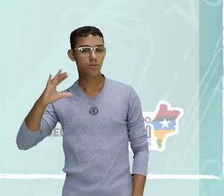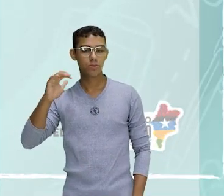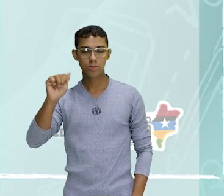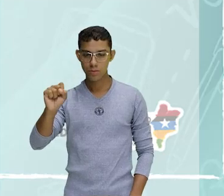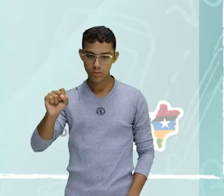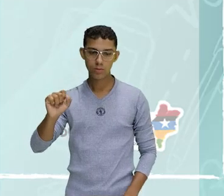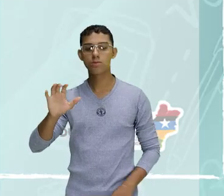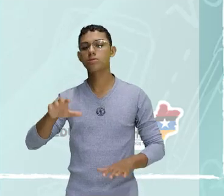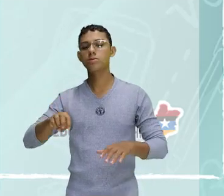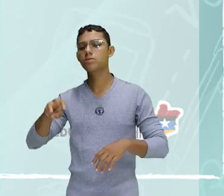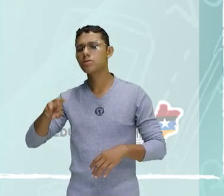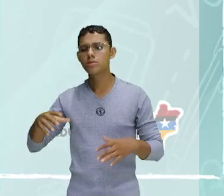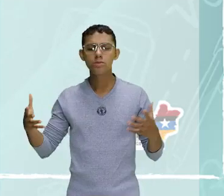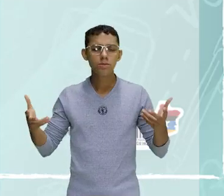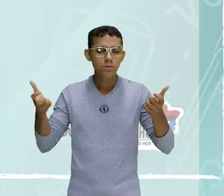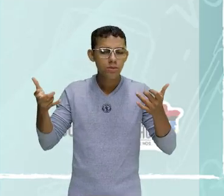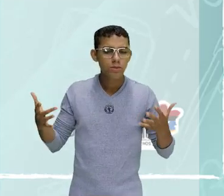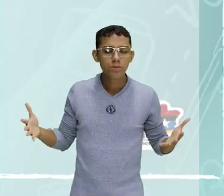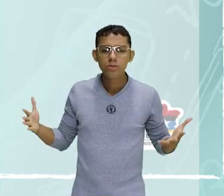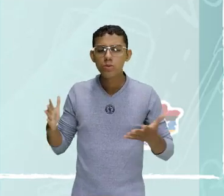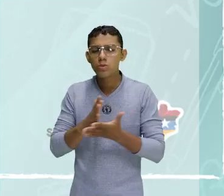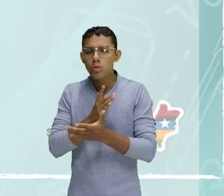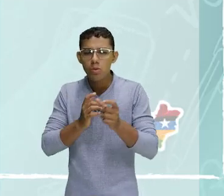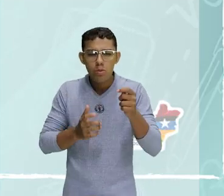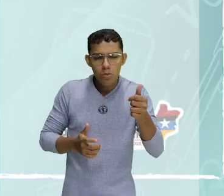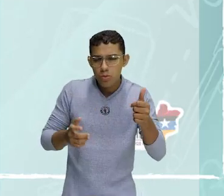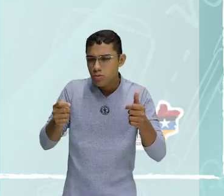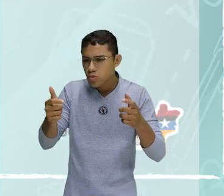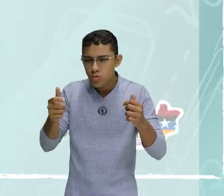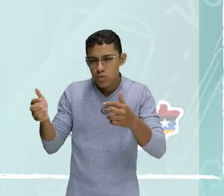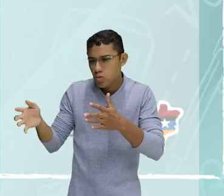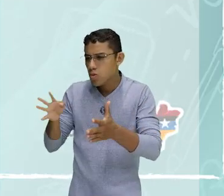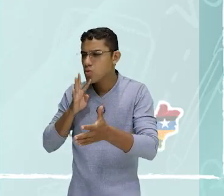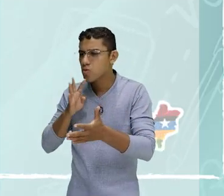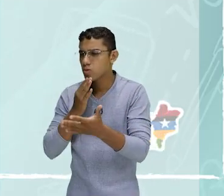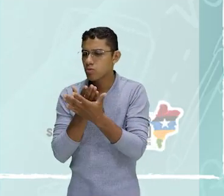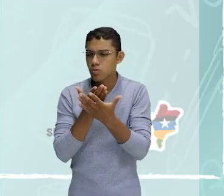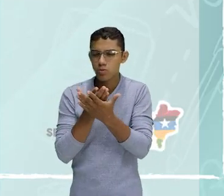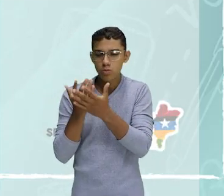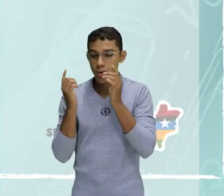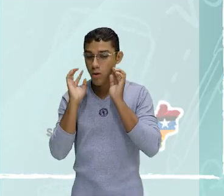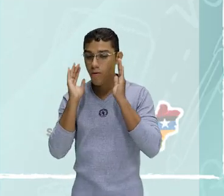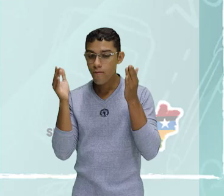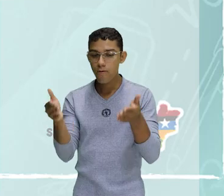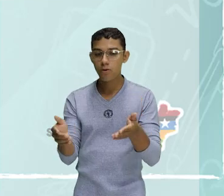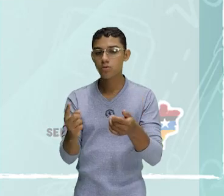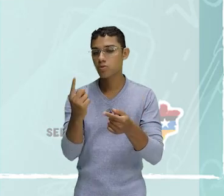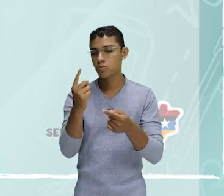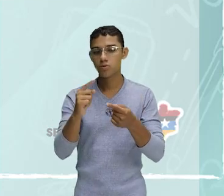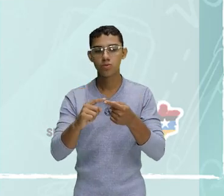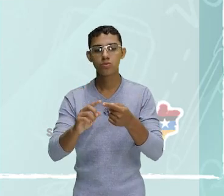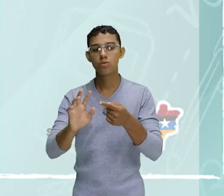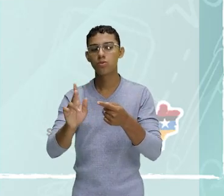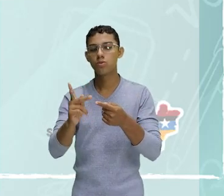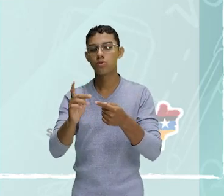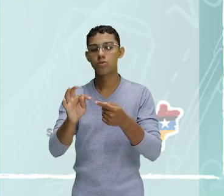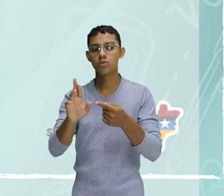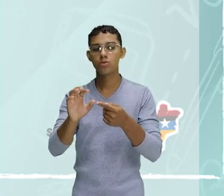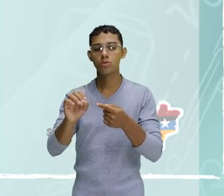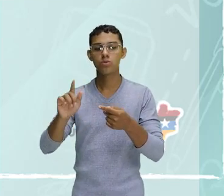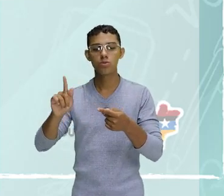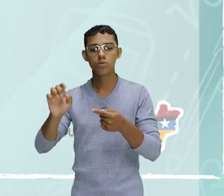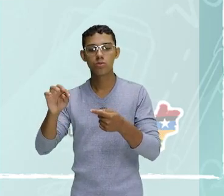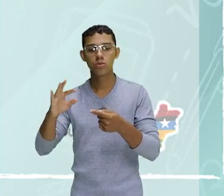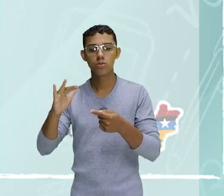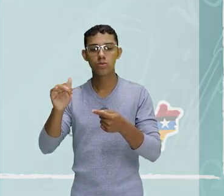os heterogenéricos, nós vamos ver um pouquinho de cada um, tá? E depois focar só no heterogenéricos. Por quê? Porque é importante que